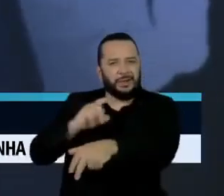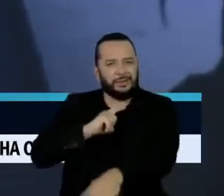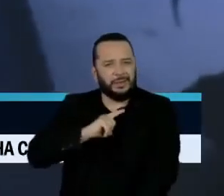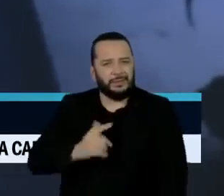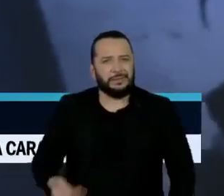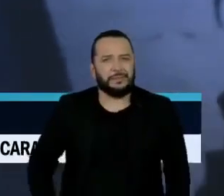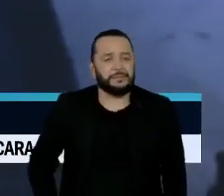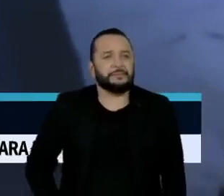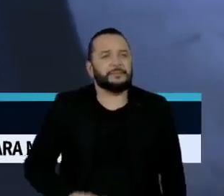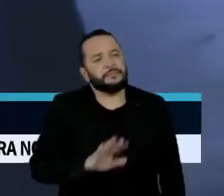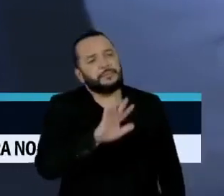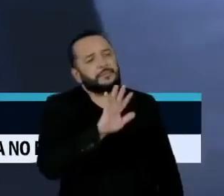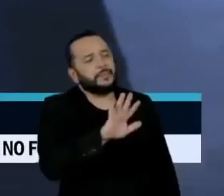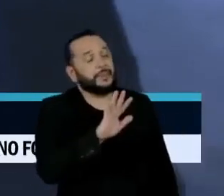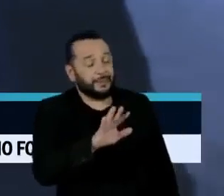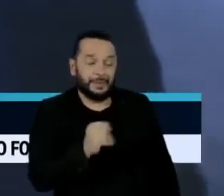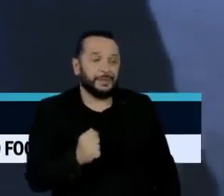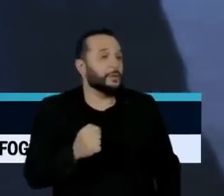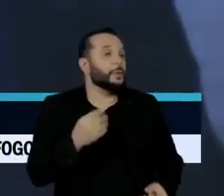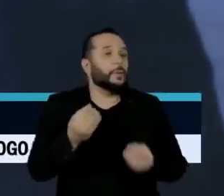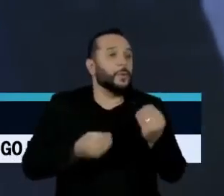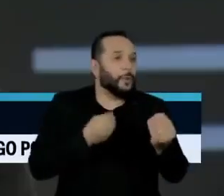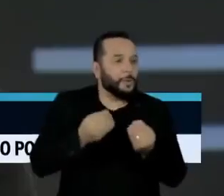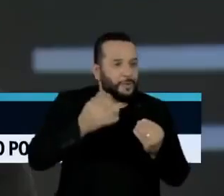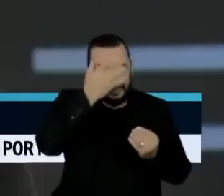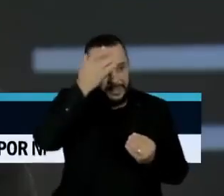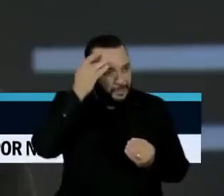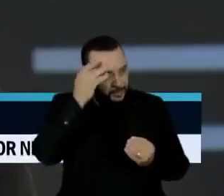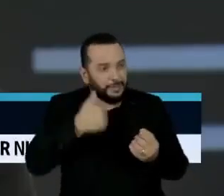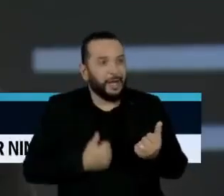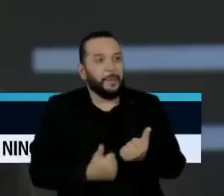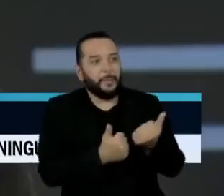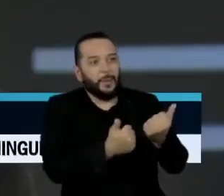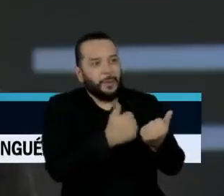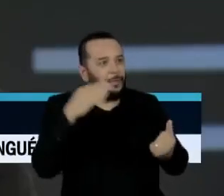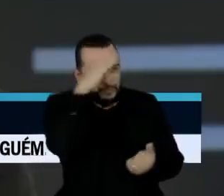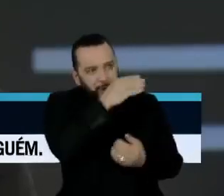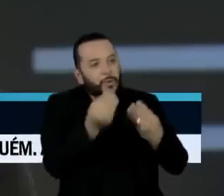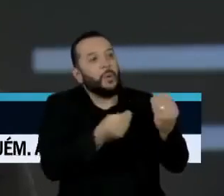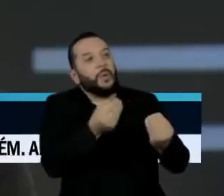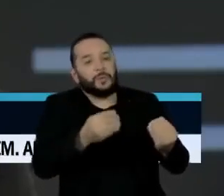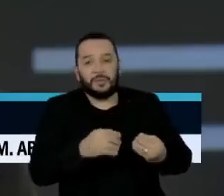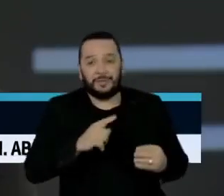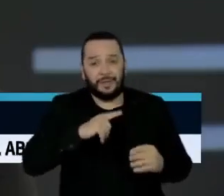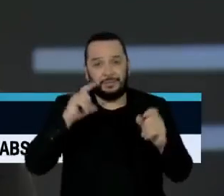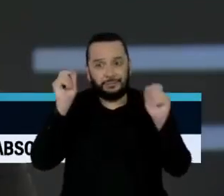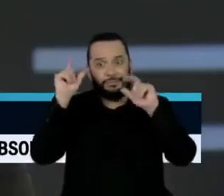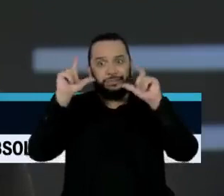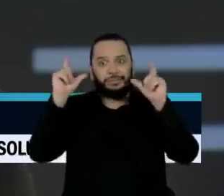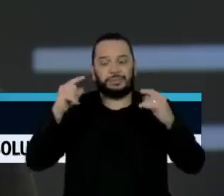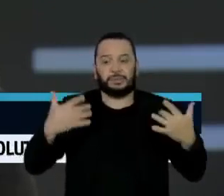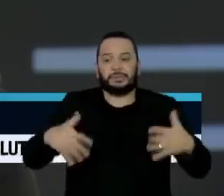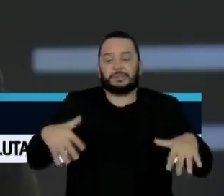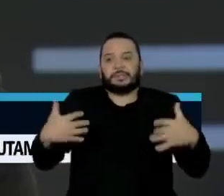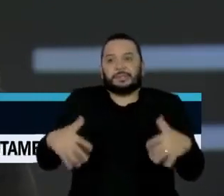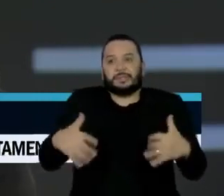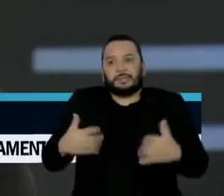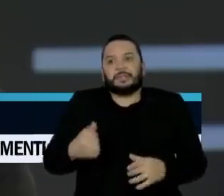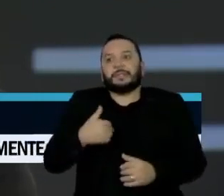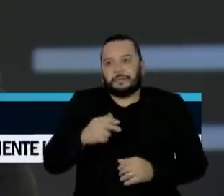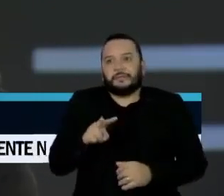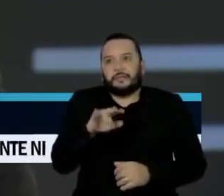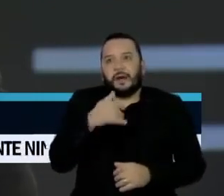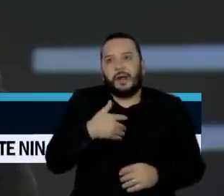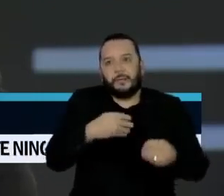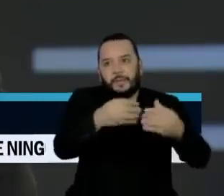Bastidores como é que eu em torno do presidente bolsonaro está reagindo com muita aflição com muito temor de que isso